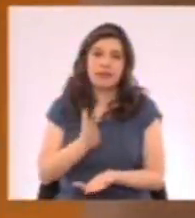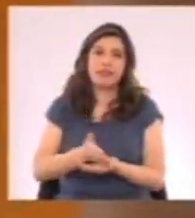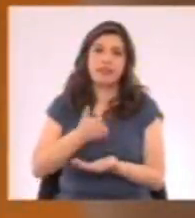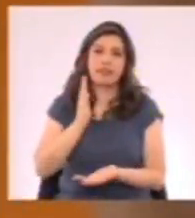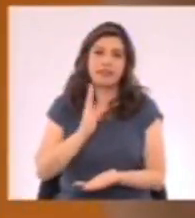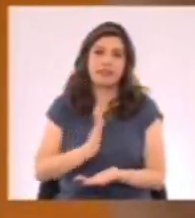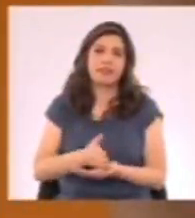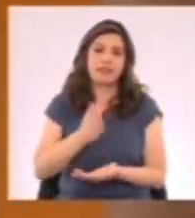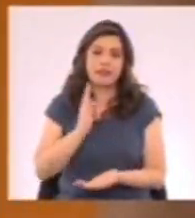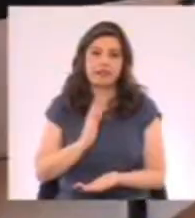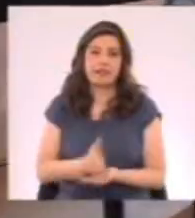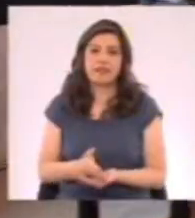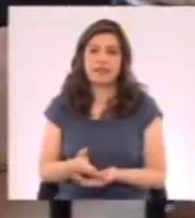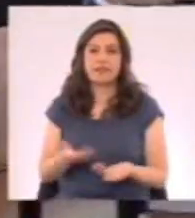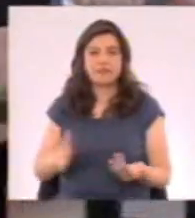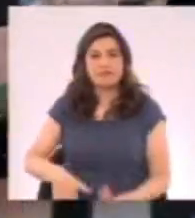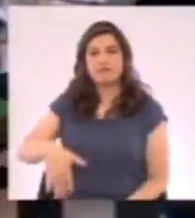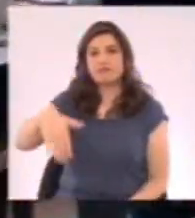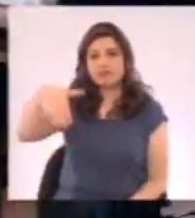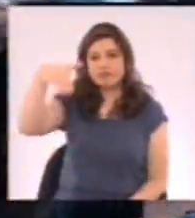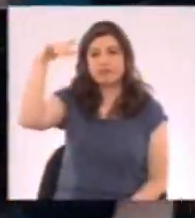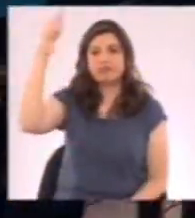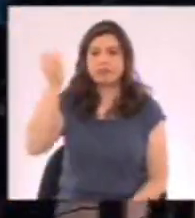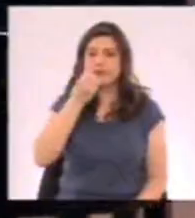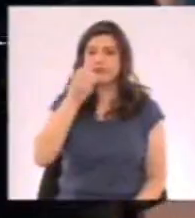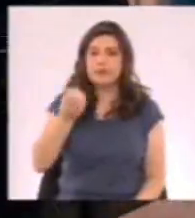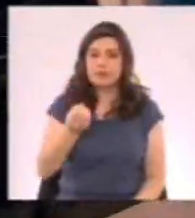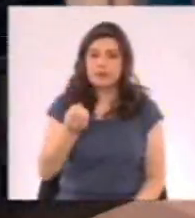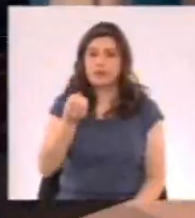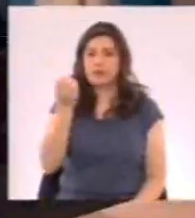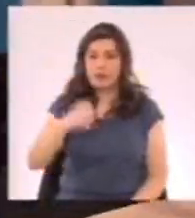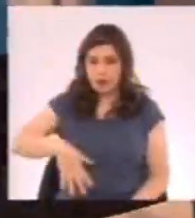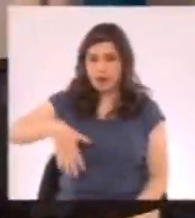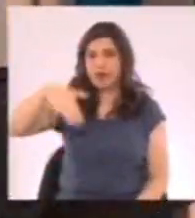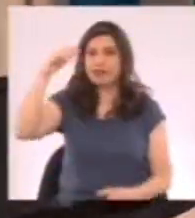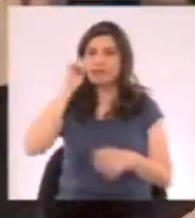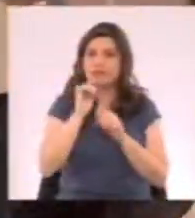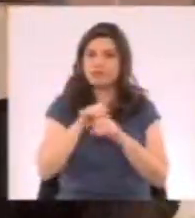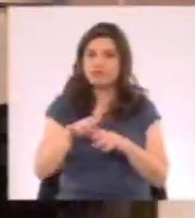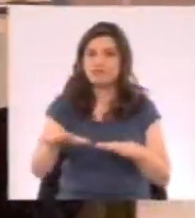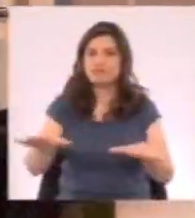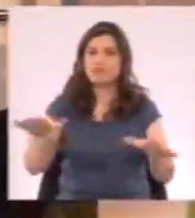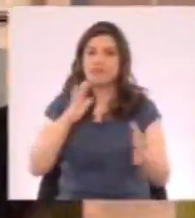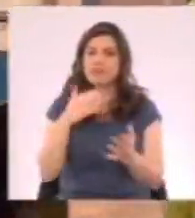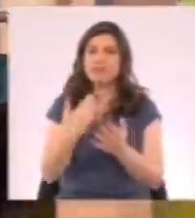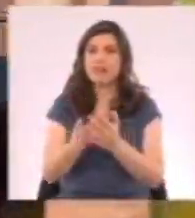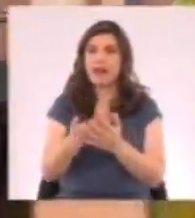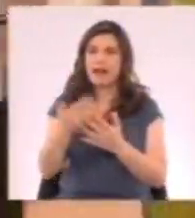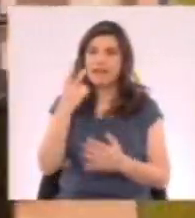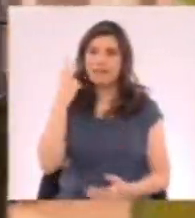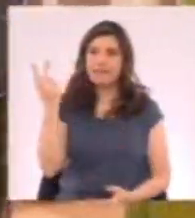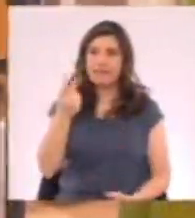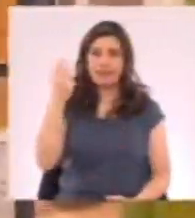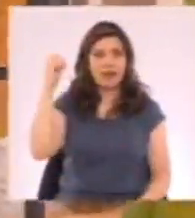voltar atrás. Cresce e contamina, dói a luz à vida,